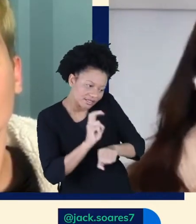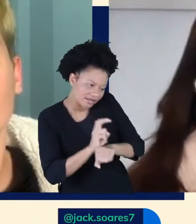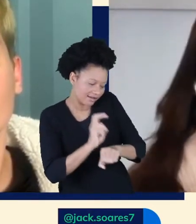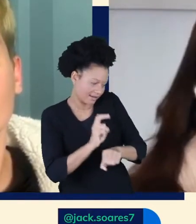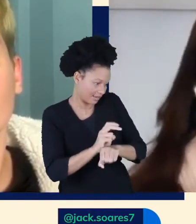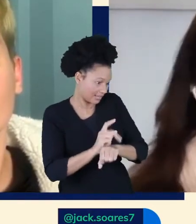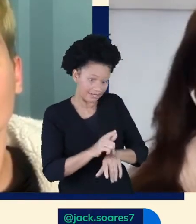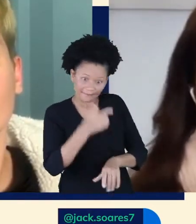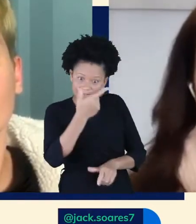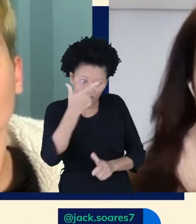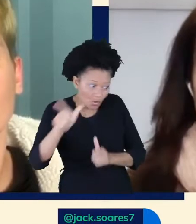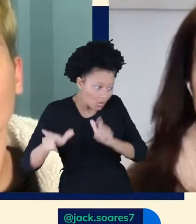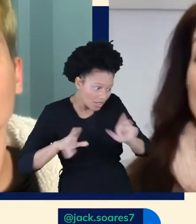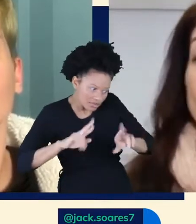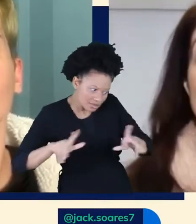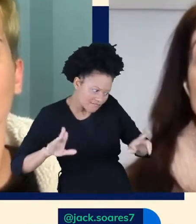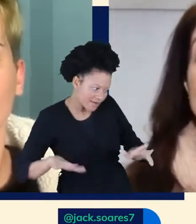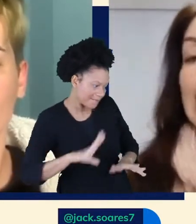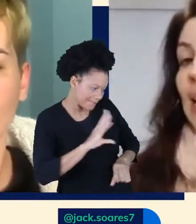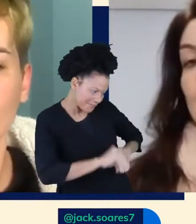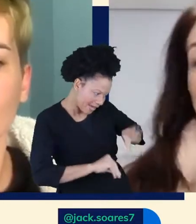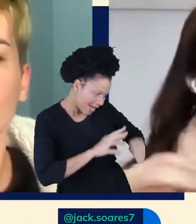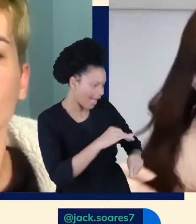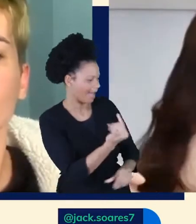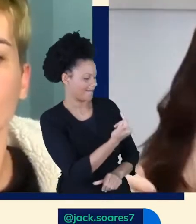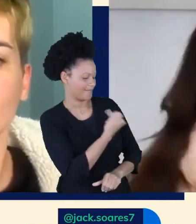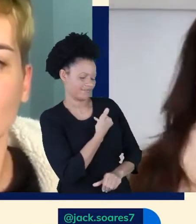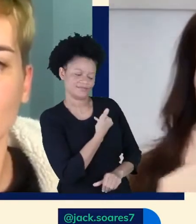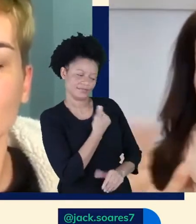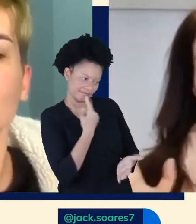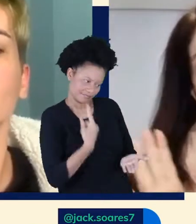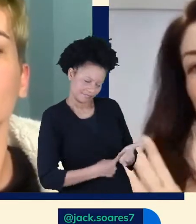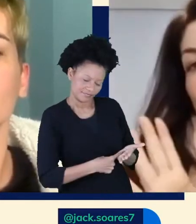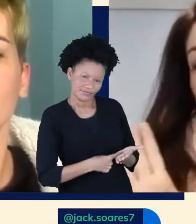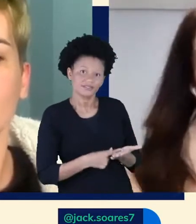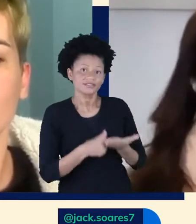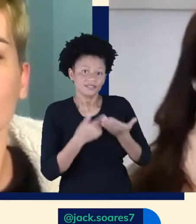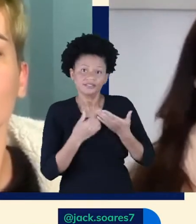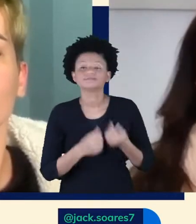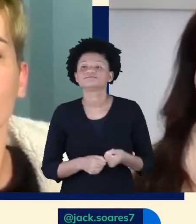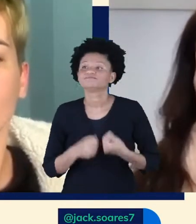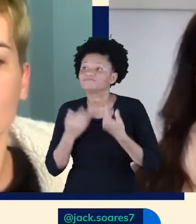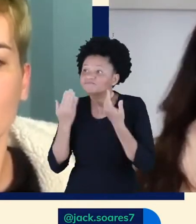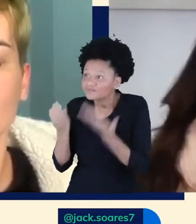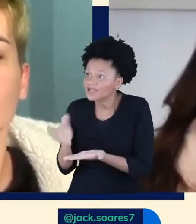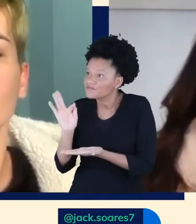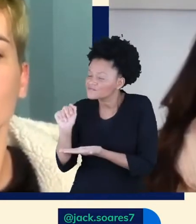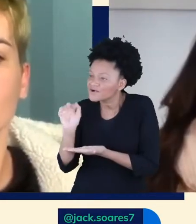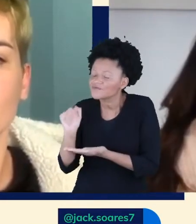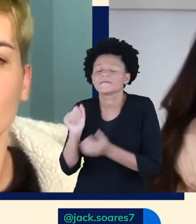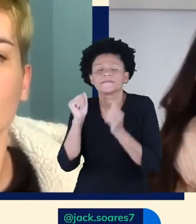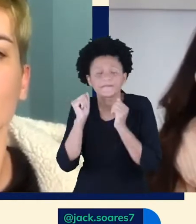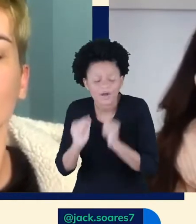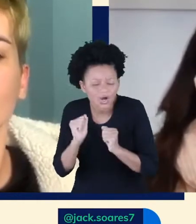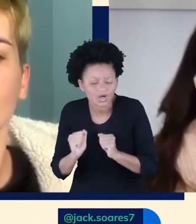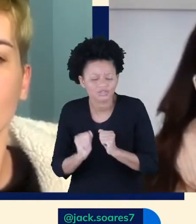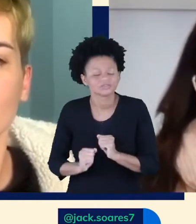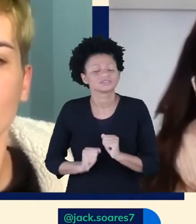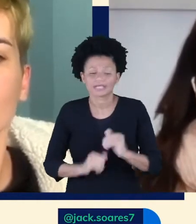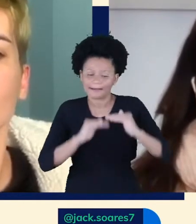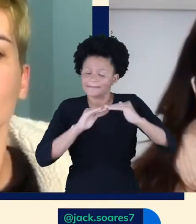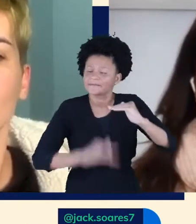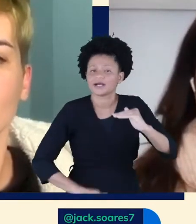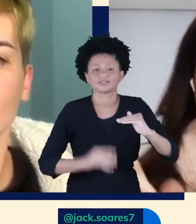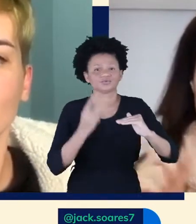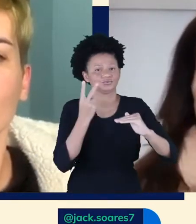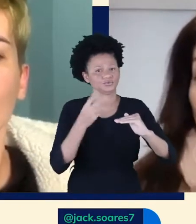alguém te tocar aqui, você conta pra mim, combinado? E isso, Fafá, pode ser feito desde que a criança é muito pequena, já nessa fase, abaixo dos